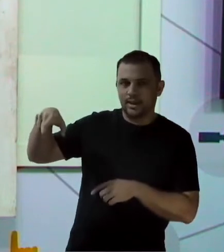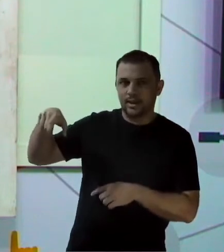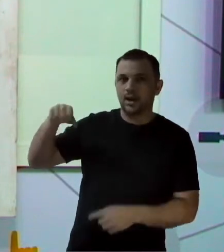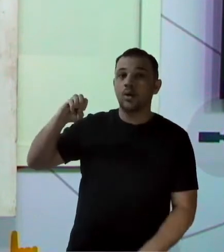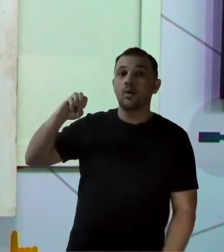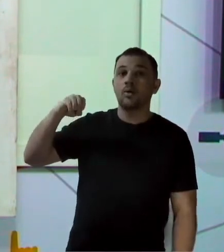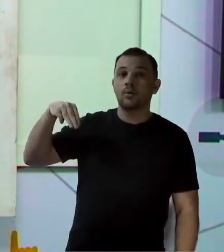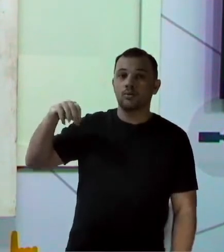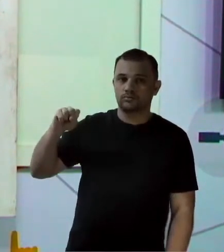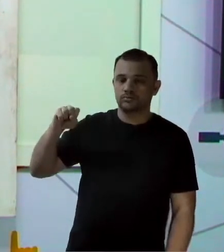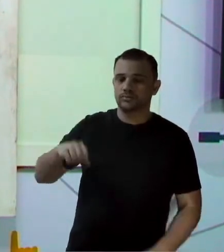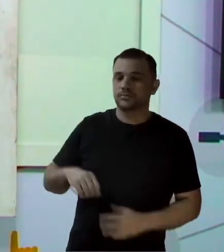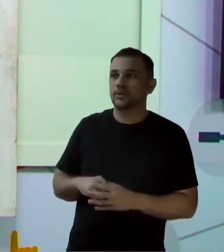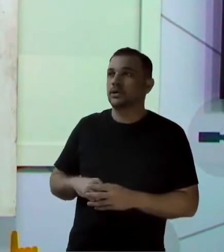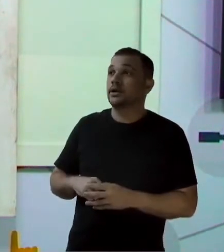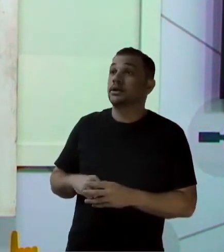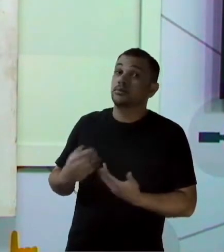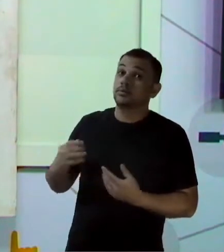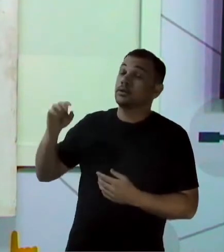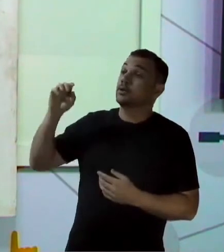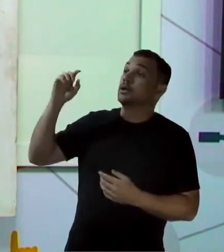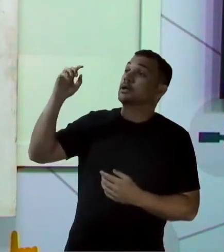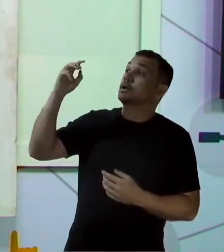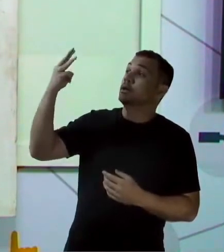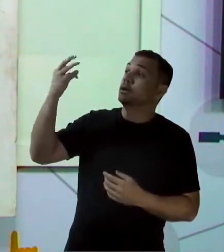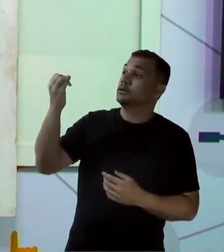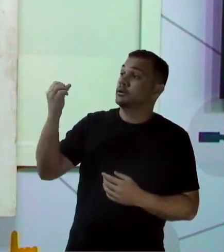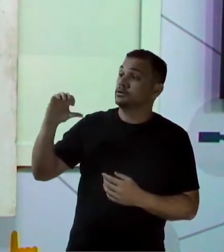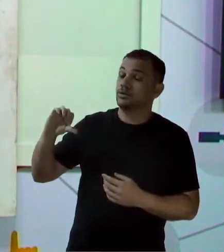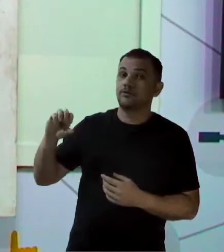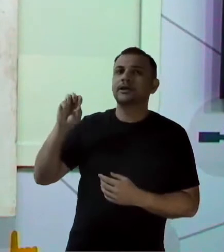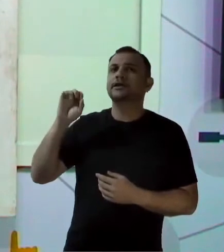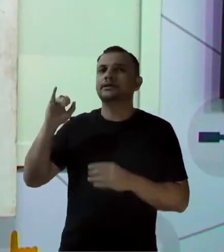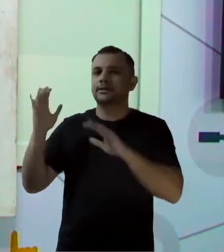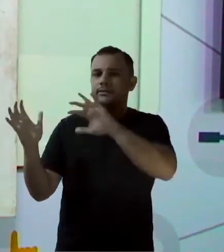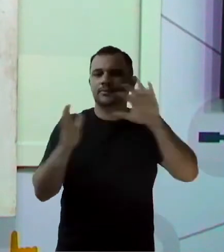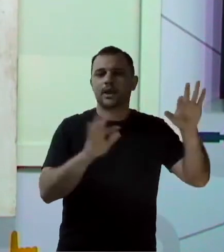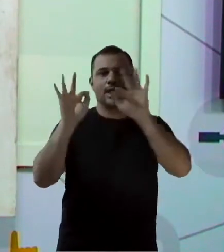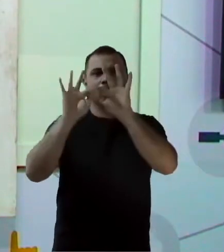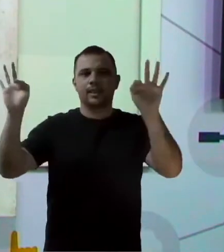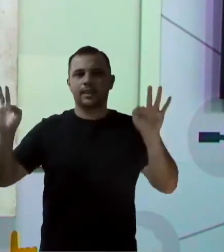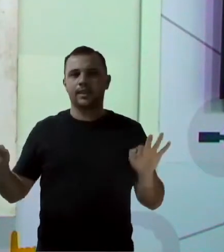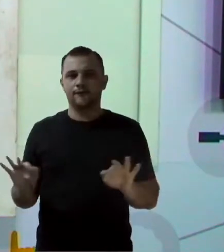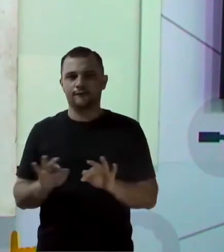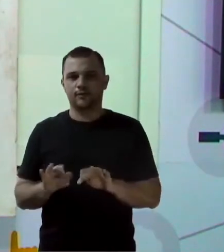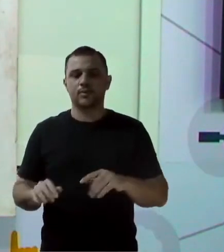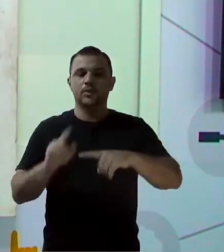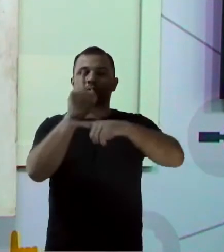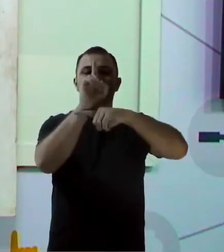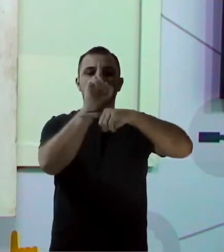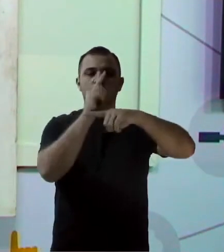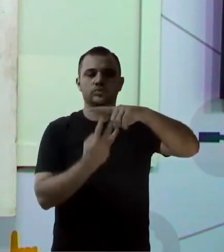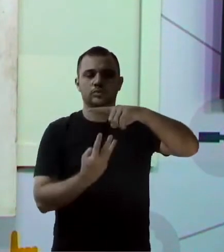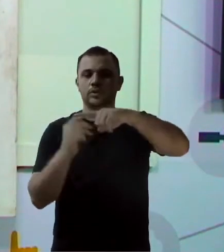Se eu botar 1 sobre 3, 1 sobre 6, 1 sobre 9 na fórmula, o valor que eu vou achar vai ser menor